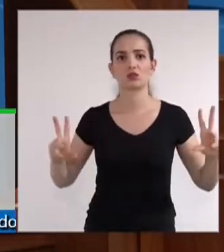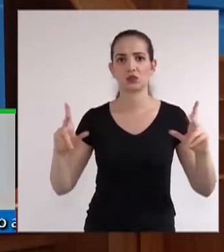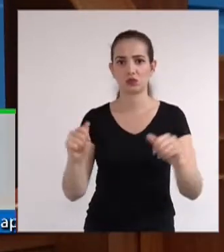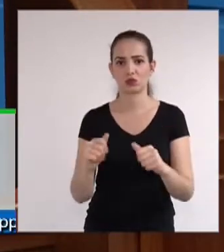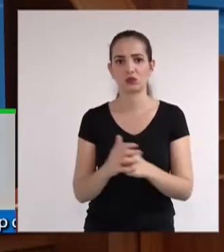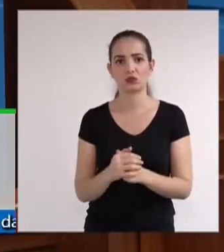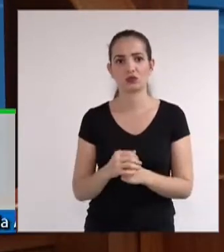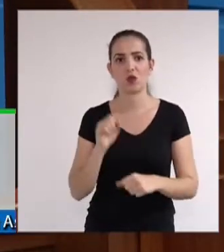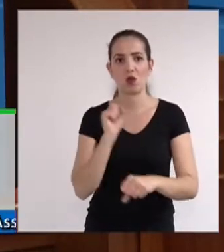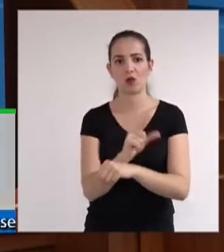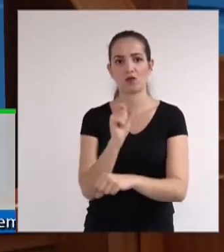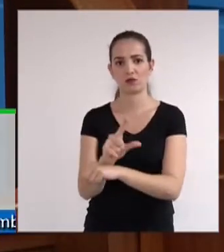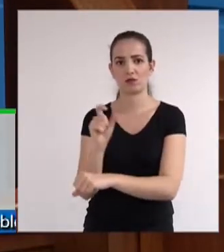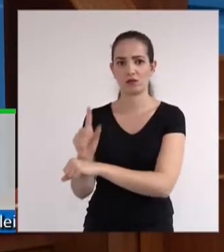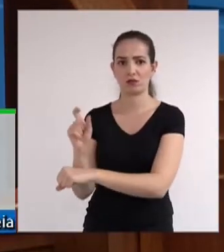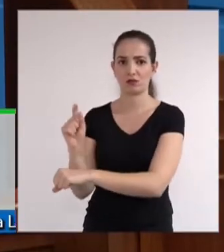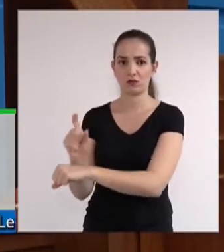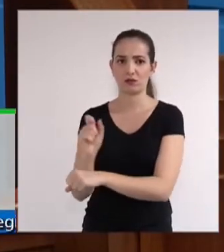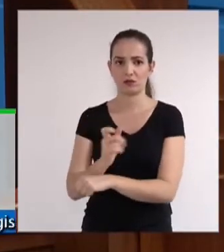os senhores